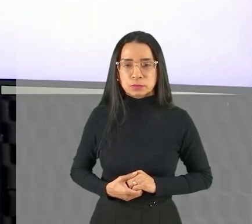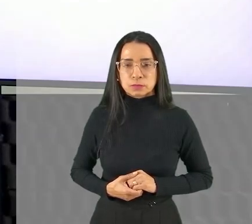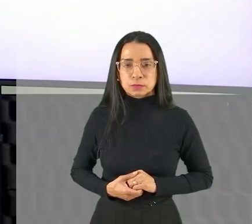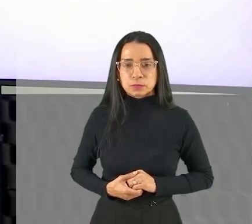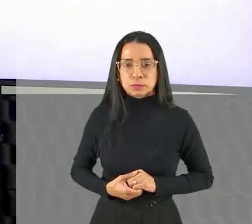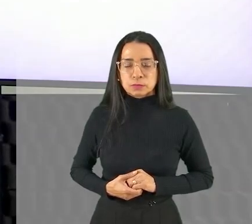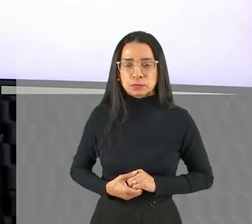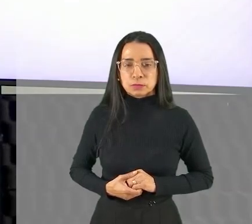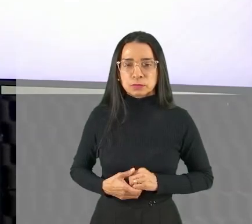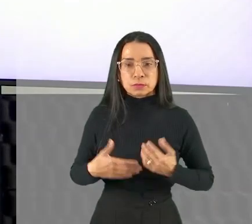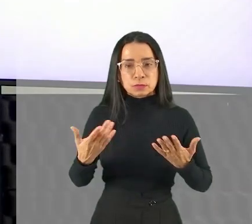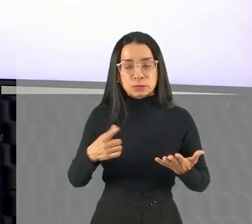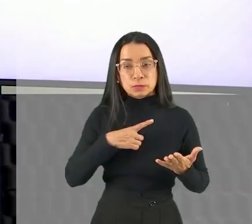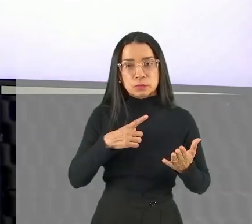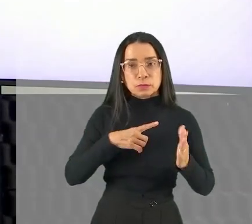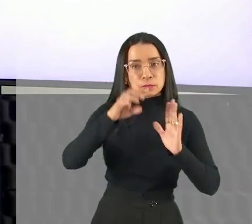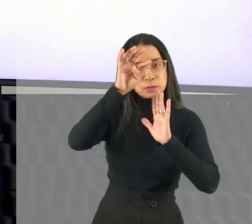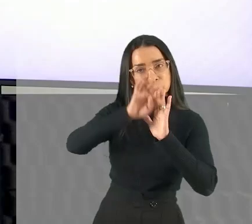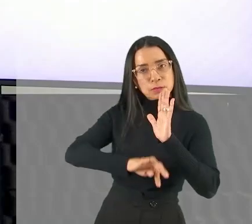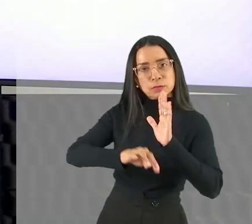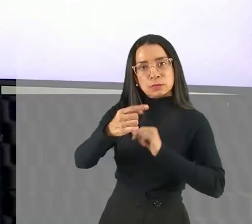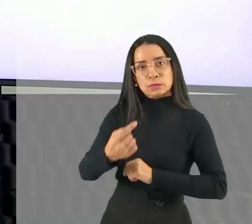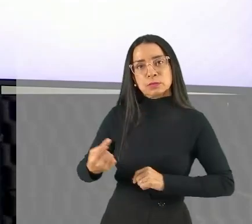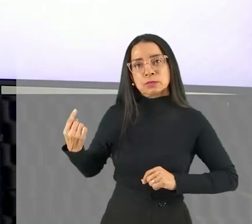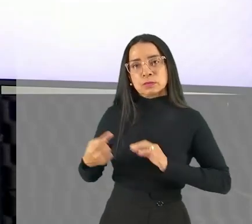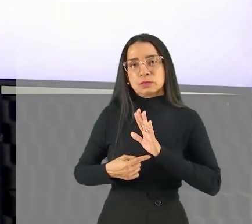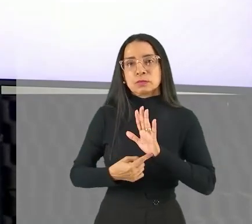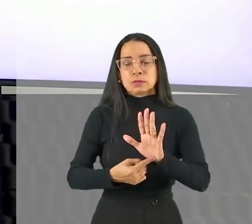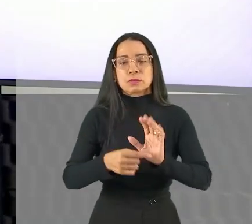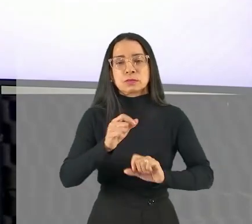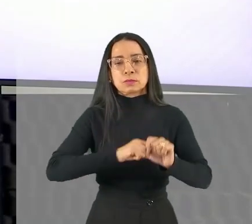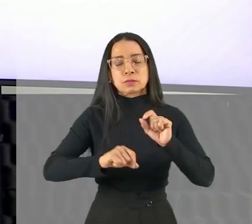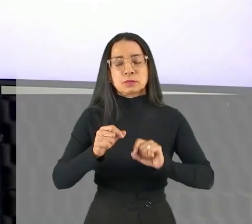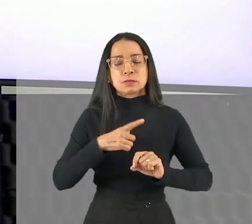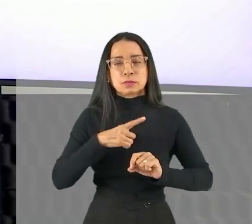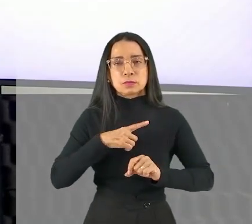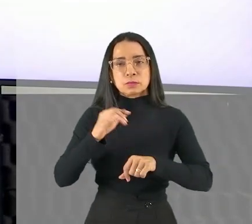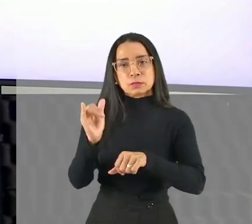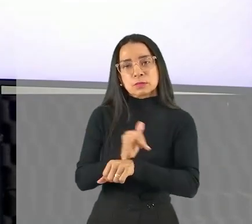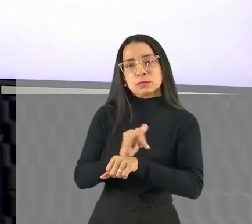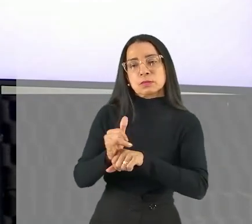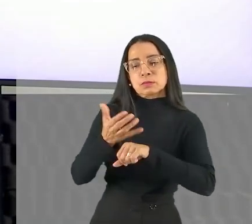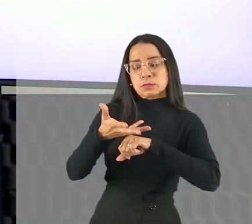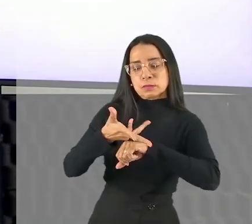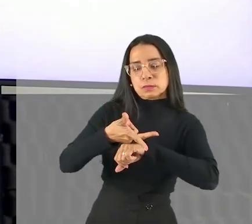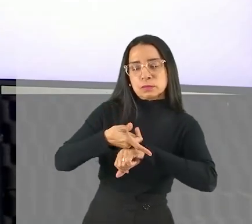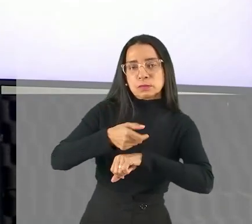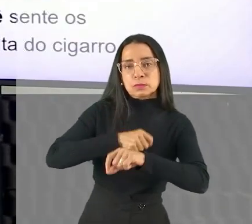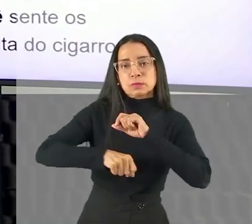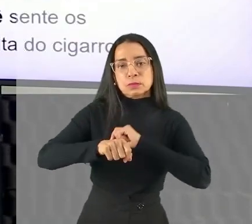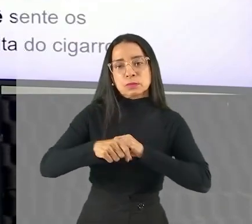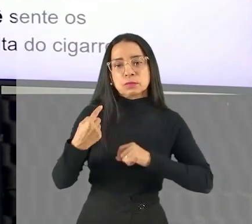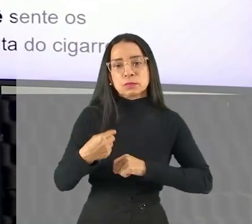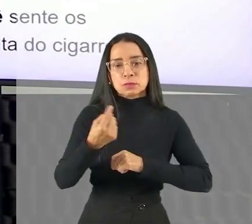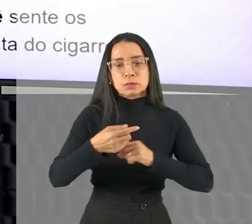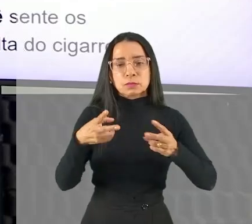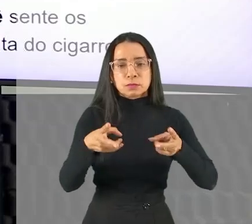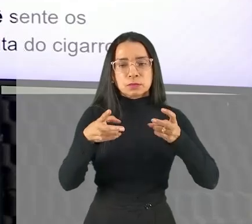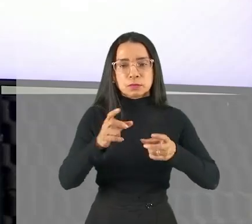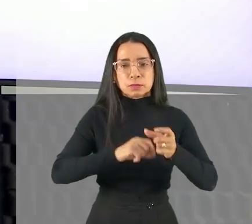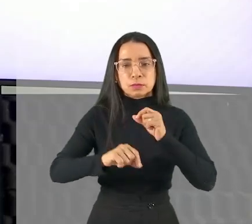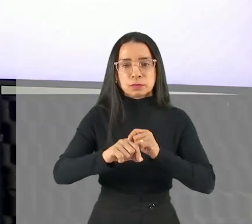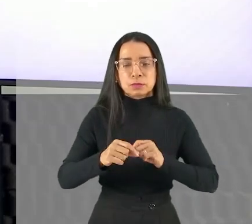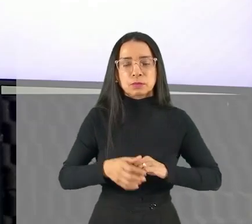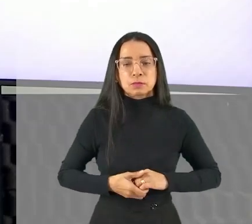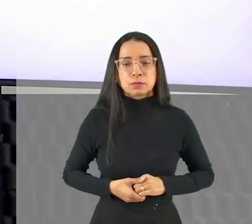fumar. Então, a gente tem um texto aqui retratando, tem uma estratégia argumentativa que a gente percebe, até destaquei já